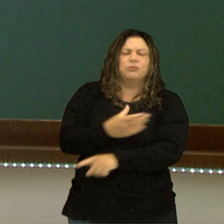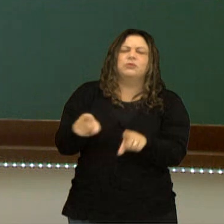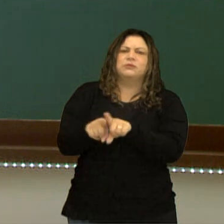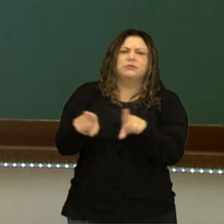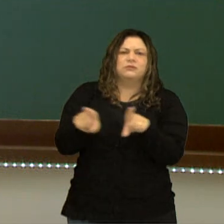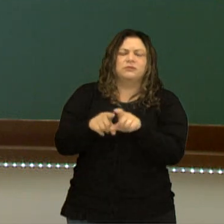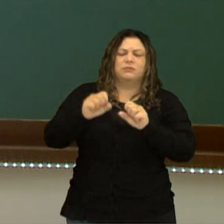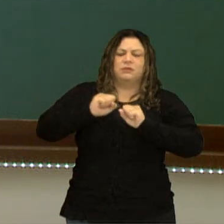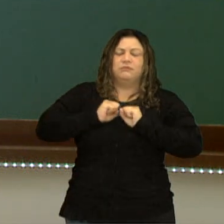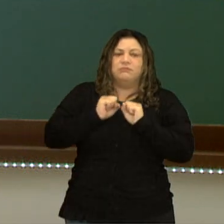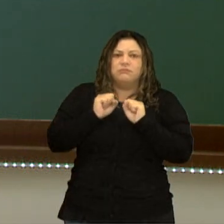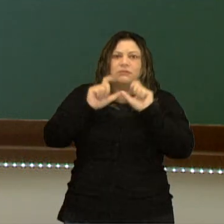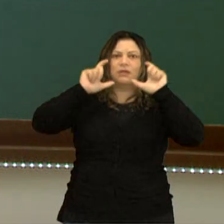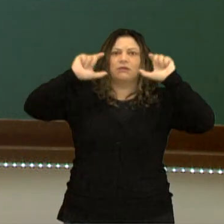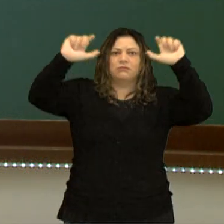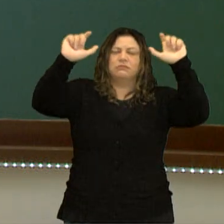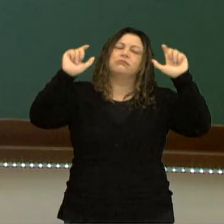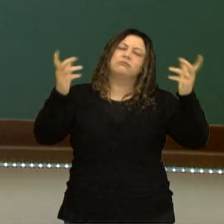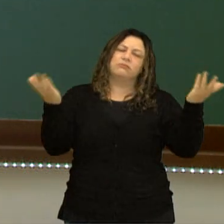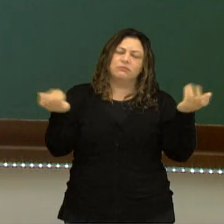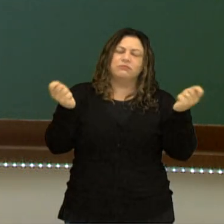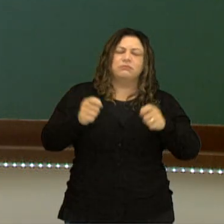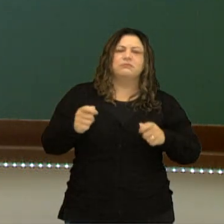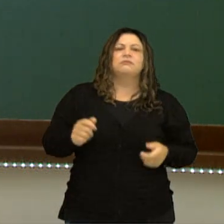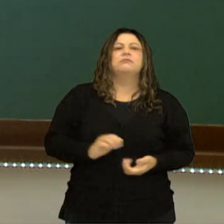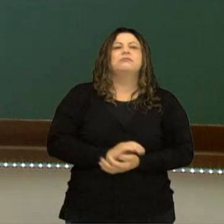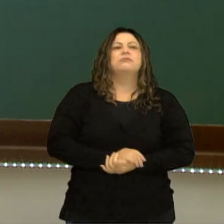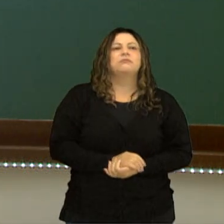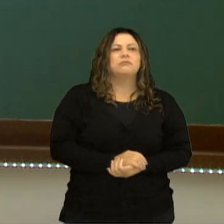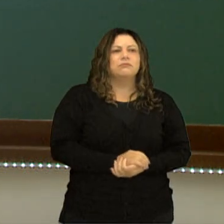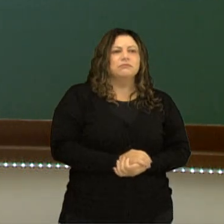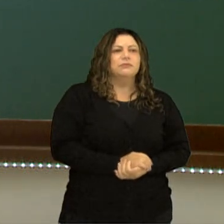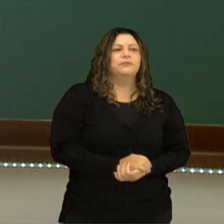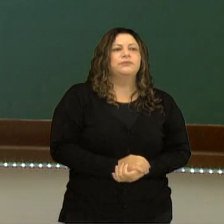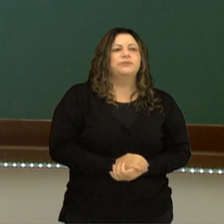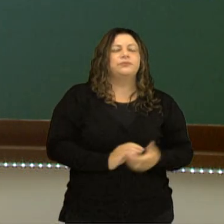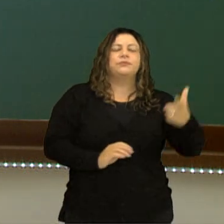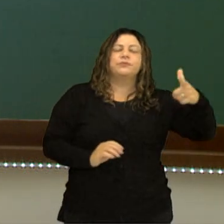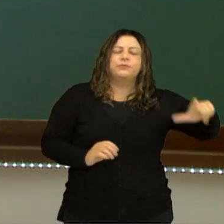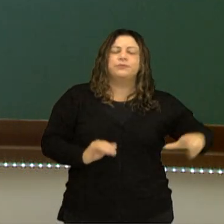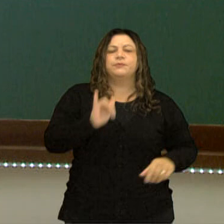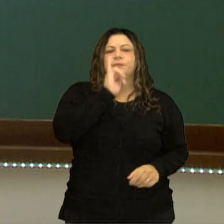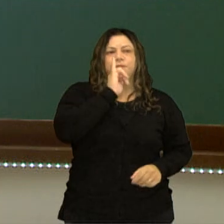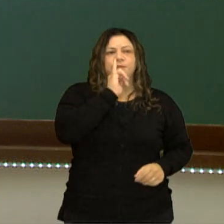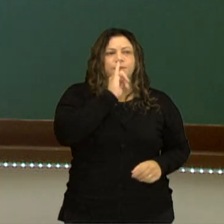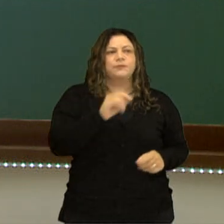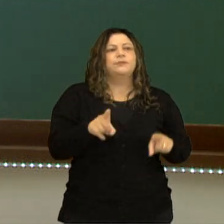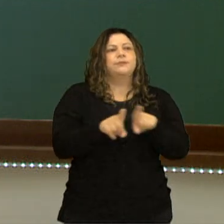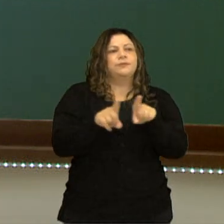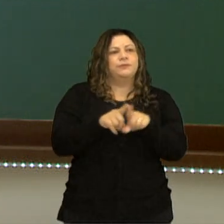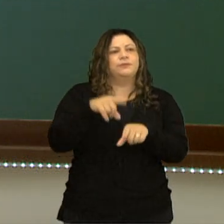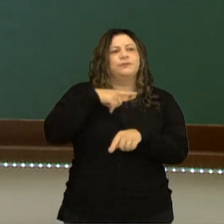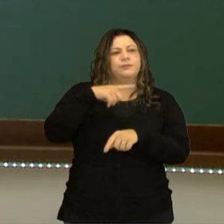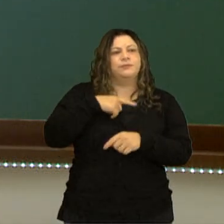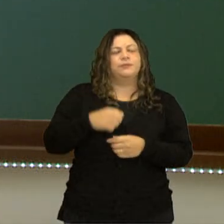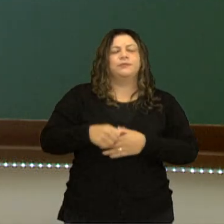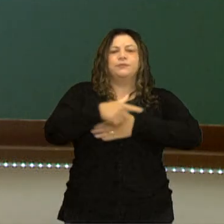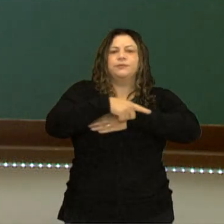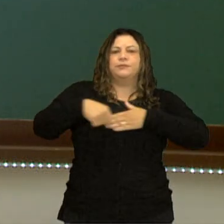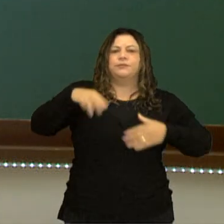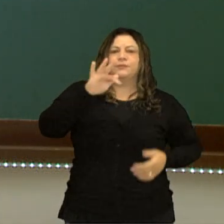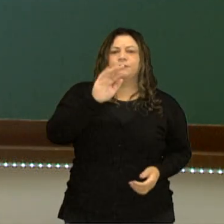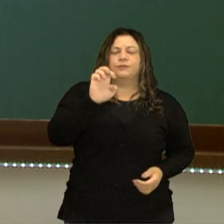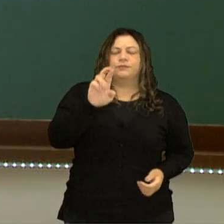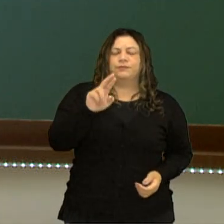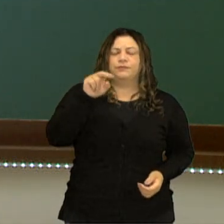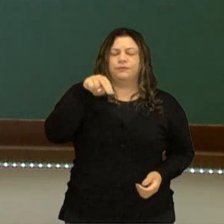é despertado em nós através de um poema. Um outro exemplo que temos é de Fernando Pessoa, um